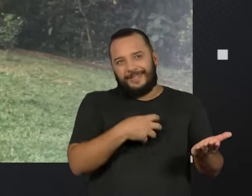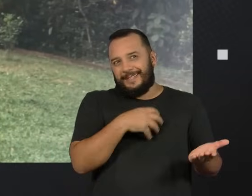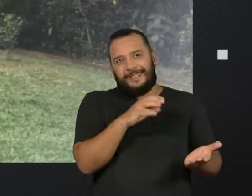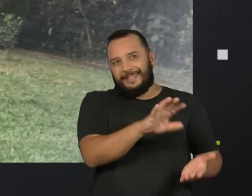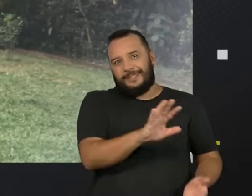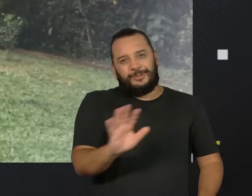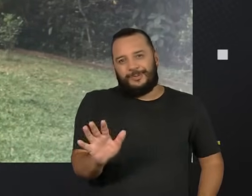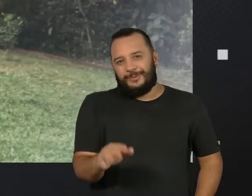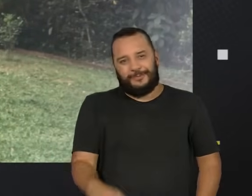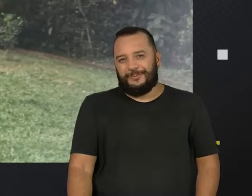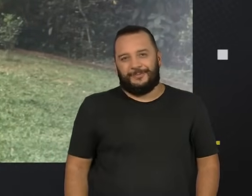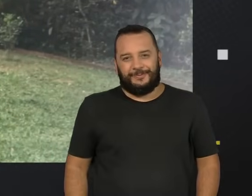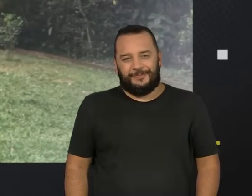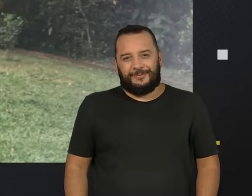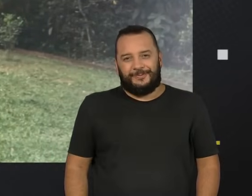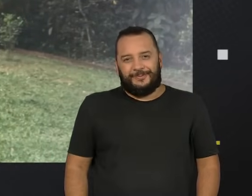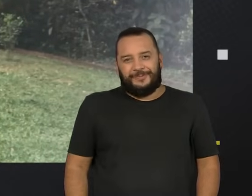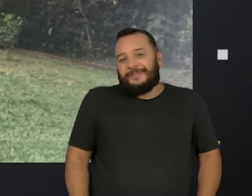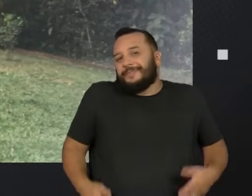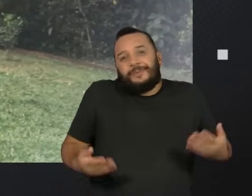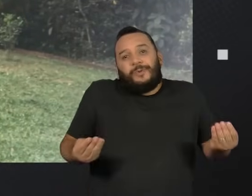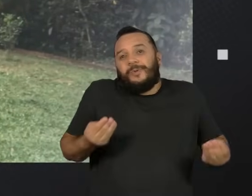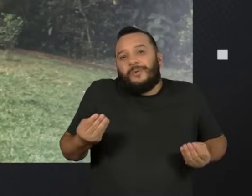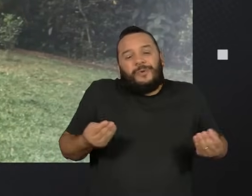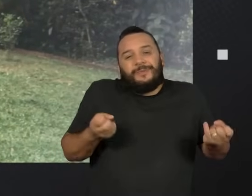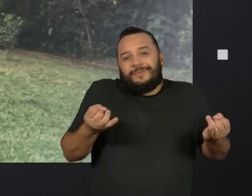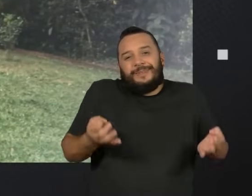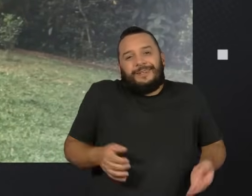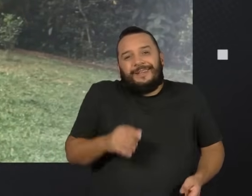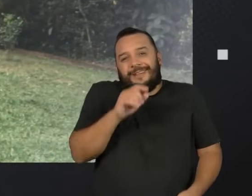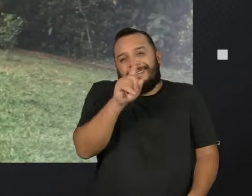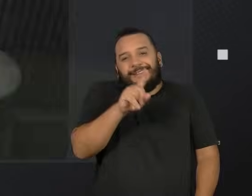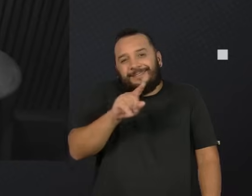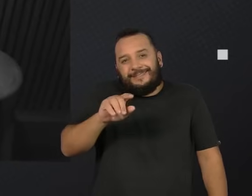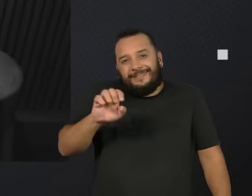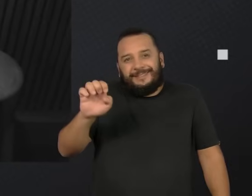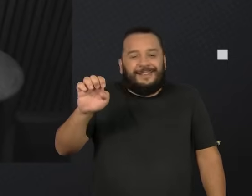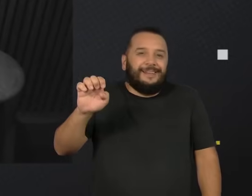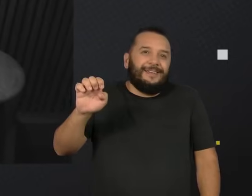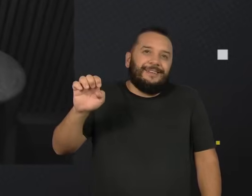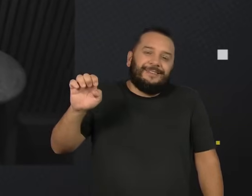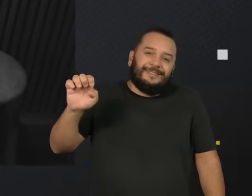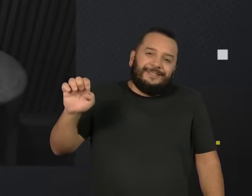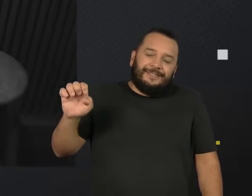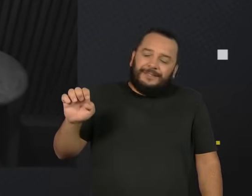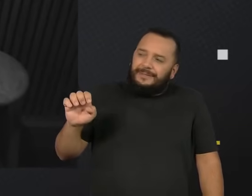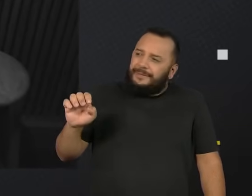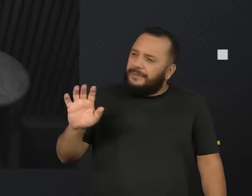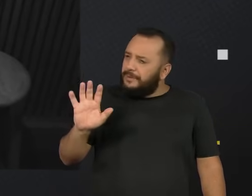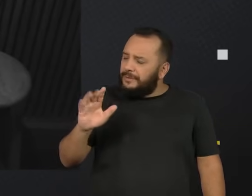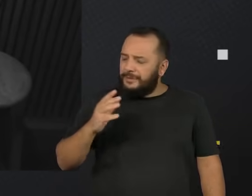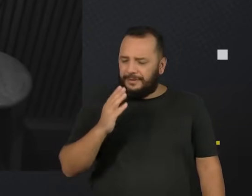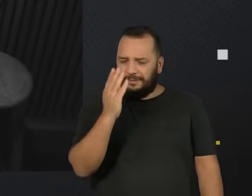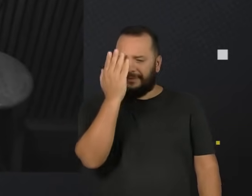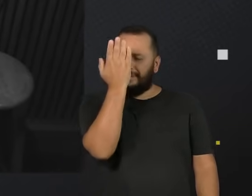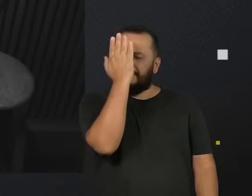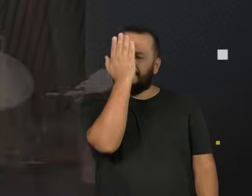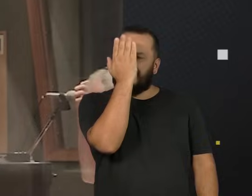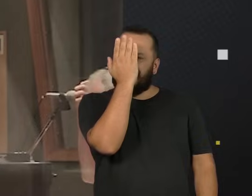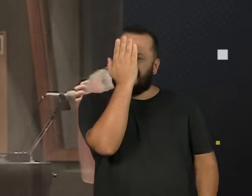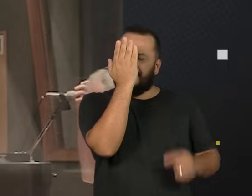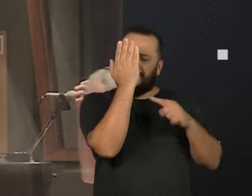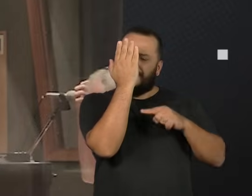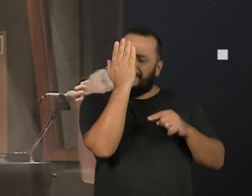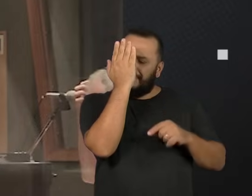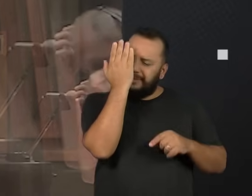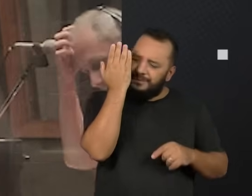né? O que falar do Zé Miguel? Se o outro lado do espelho esconde a